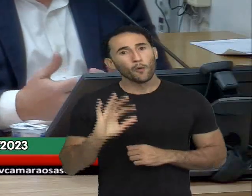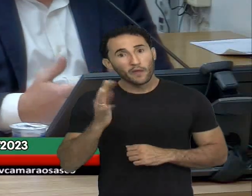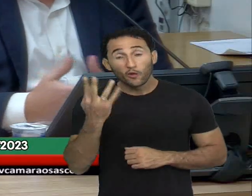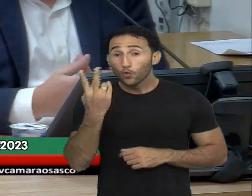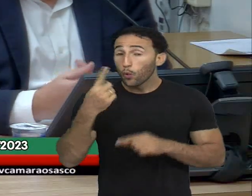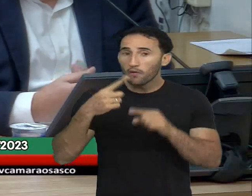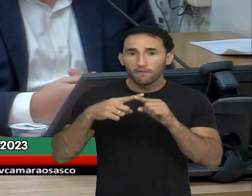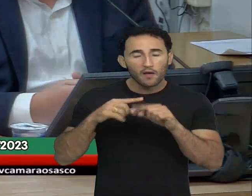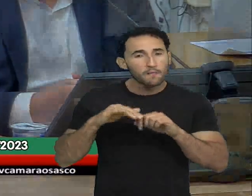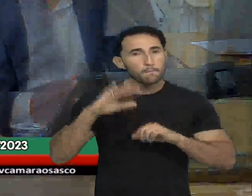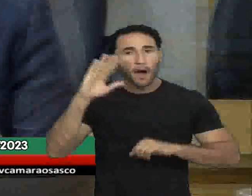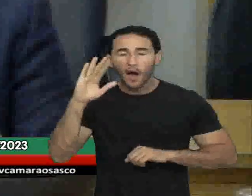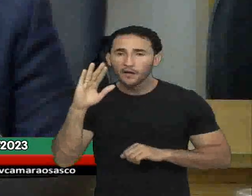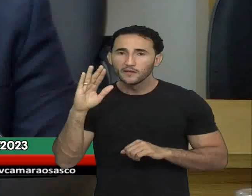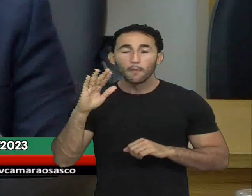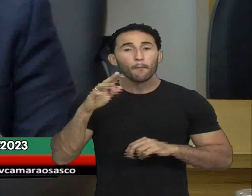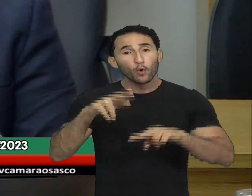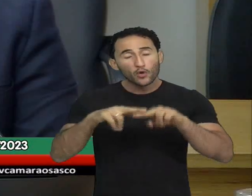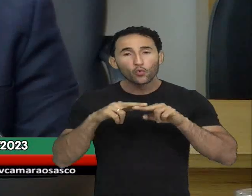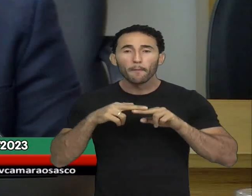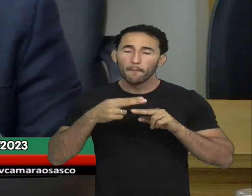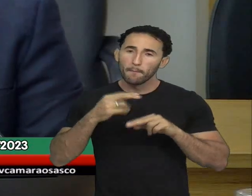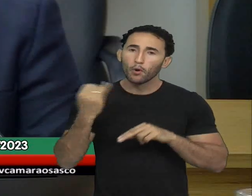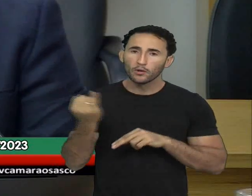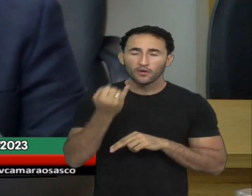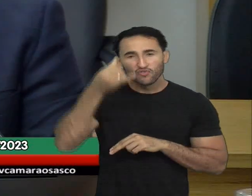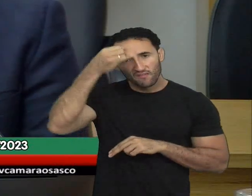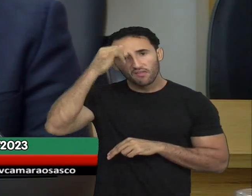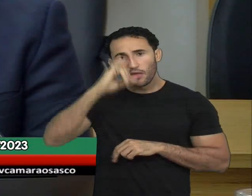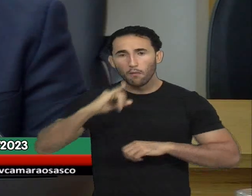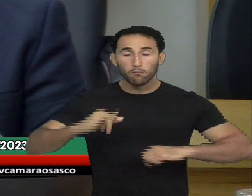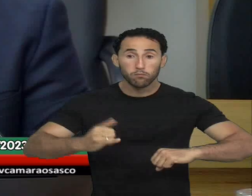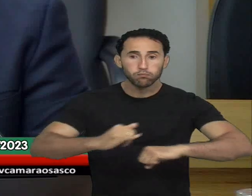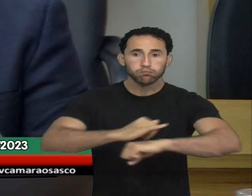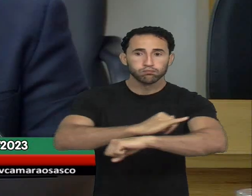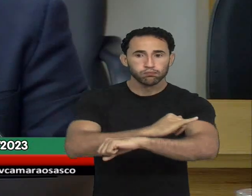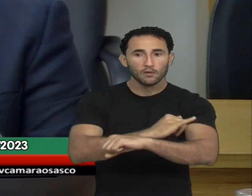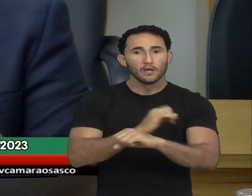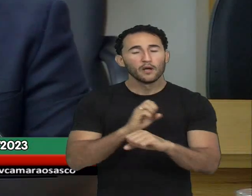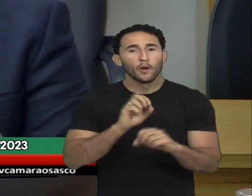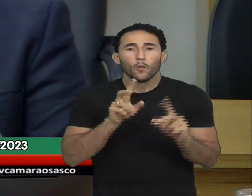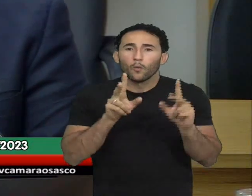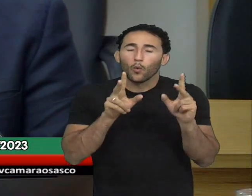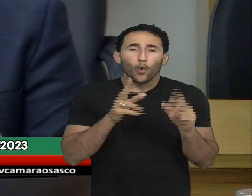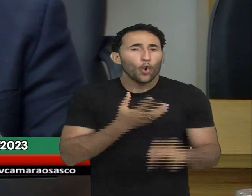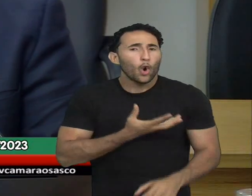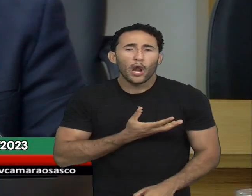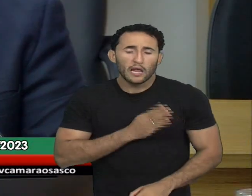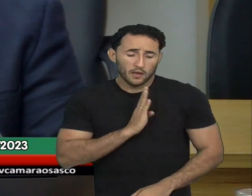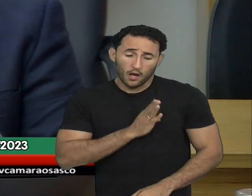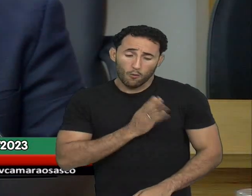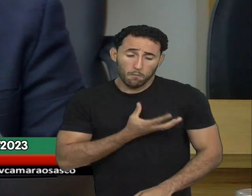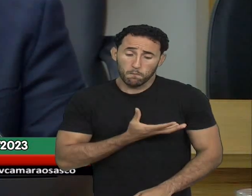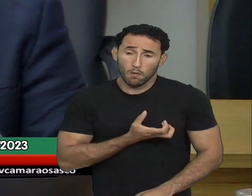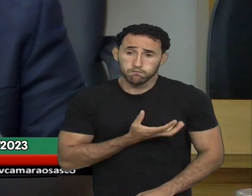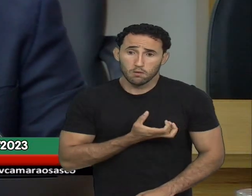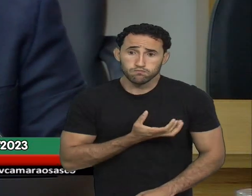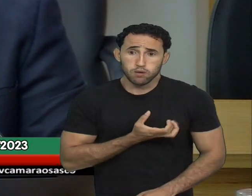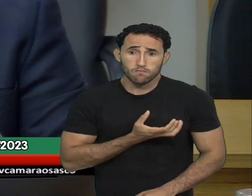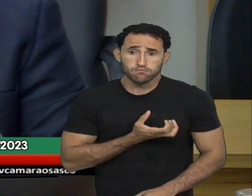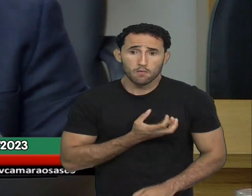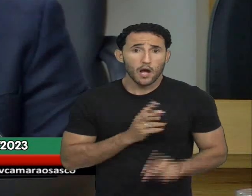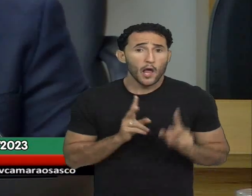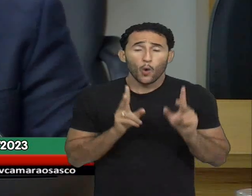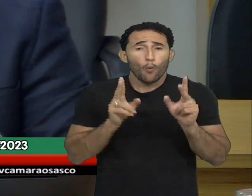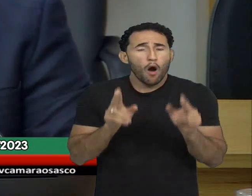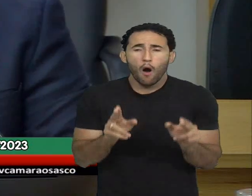maior o peso da pessoa. E, com isso, o coração, que é uma bomba muscular, começa a sofrer todo o problema da